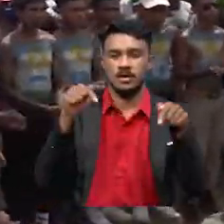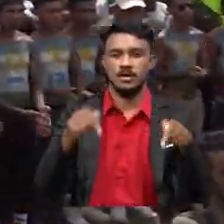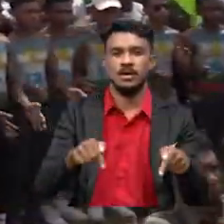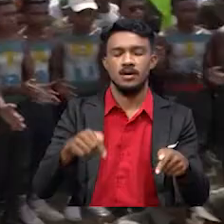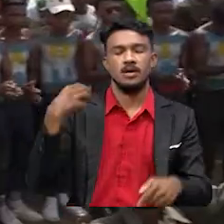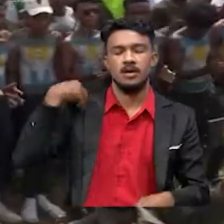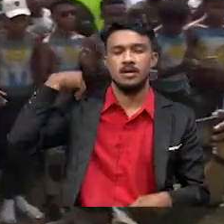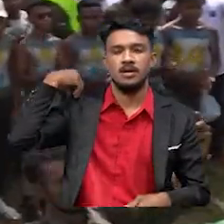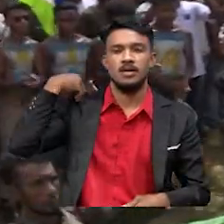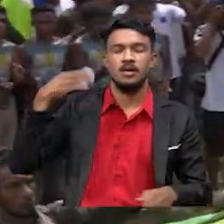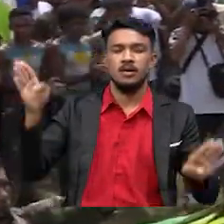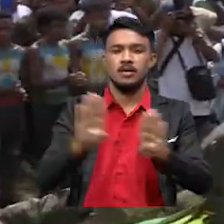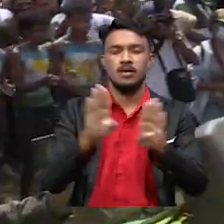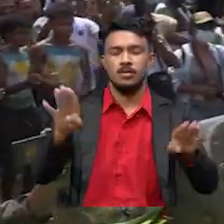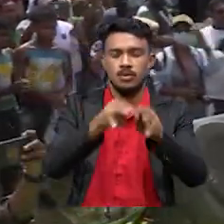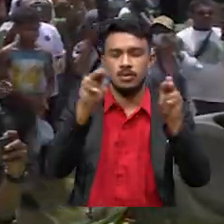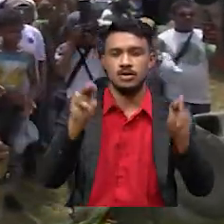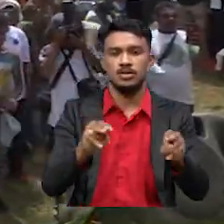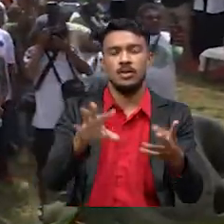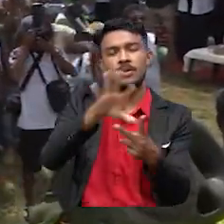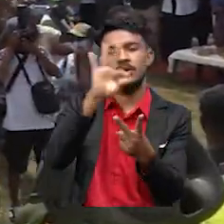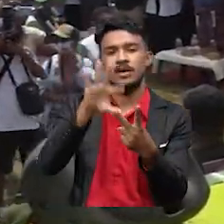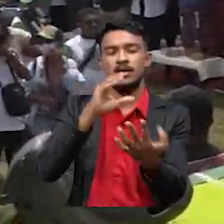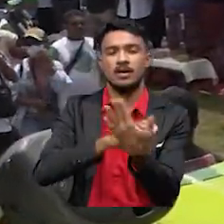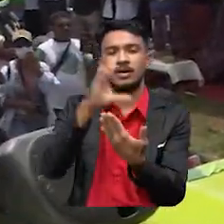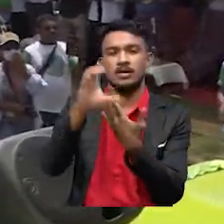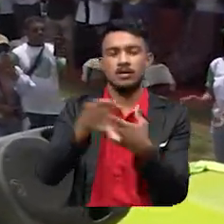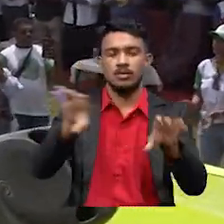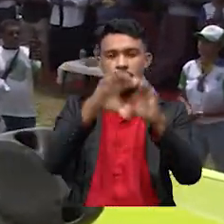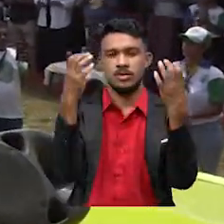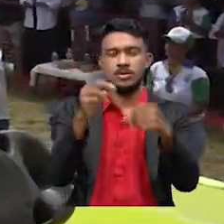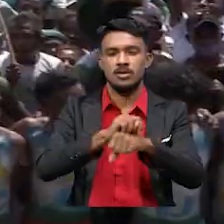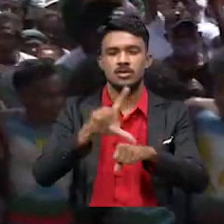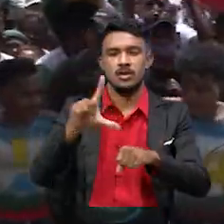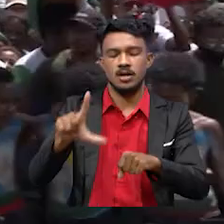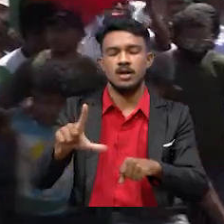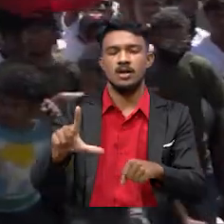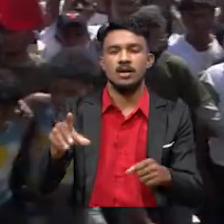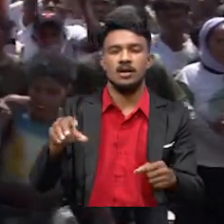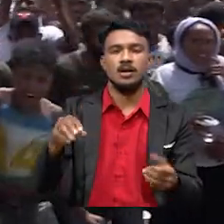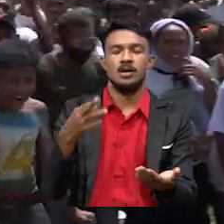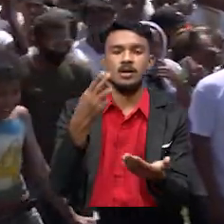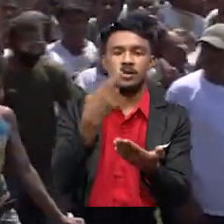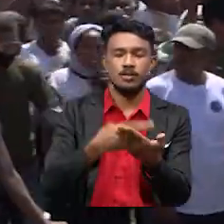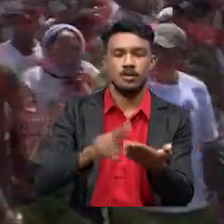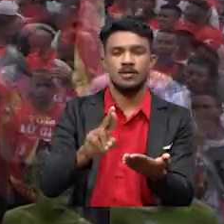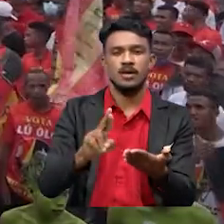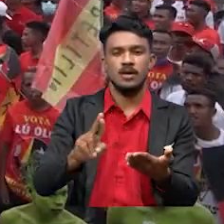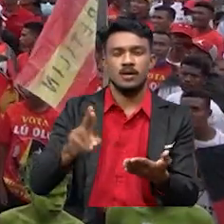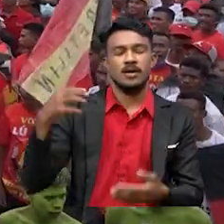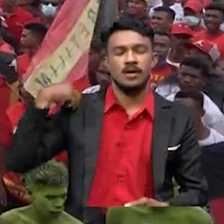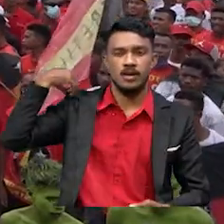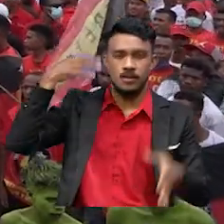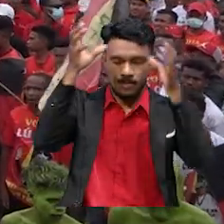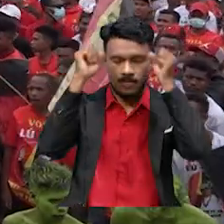munisipi ni behili tiona, tuir kalendaru ni be komisau nasional eli saung aprova. Kandidatu presiden republika halo abertura bati vira